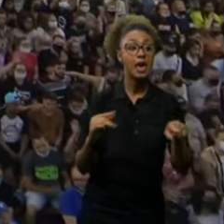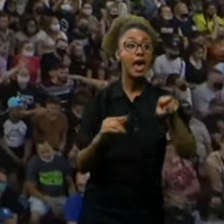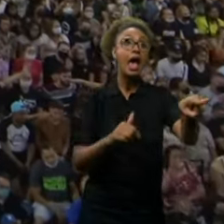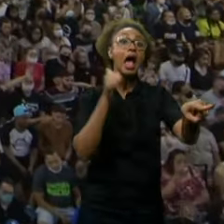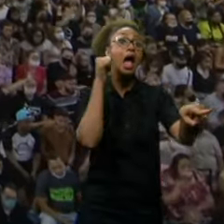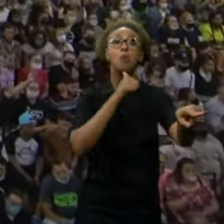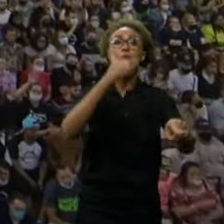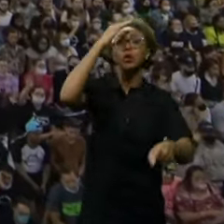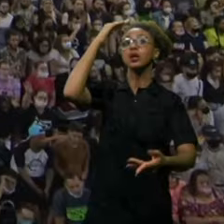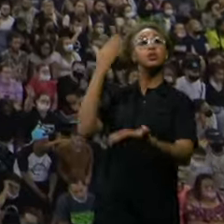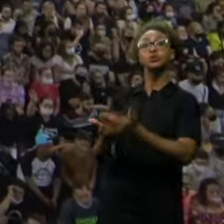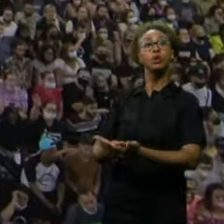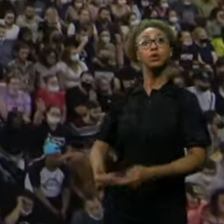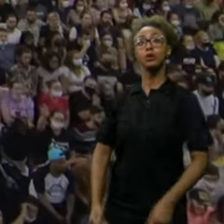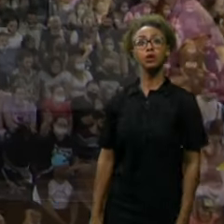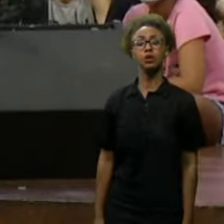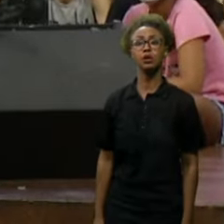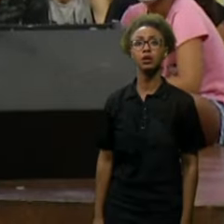Créu